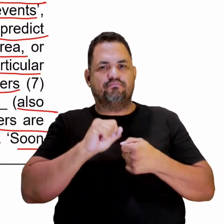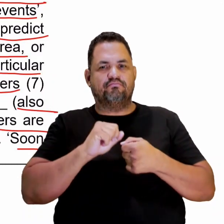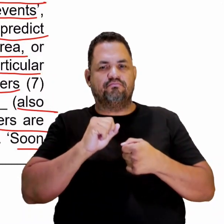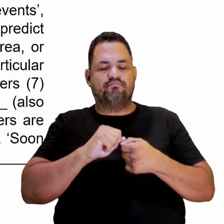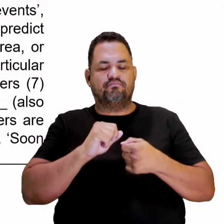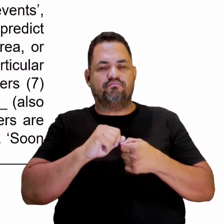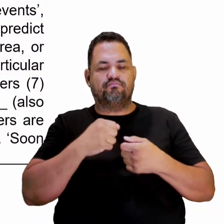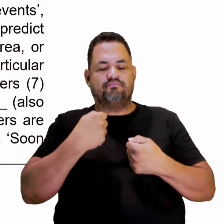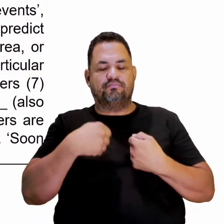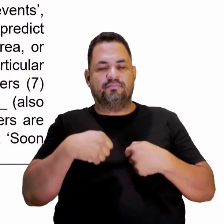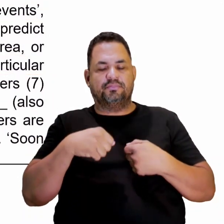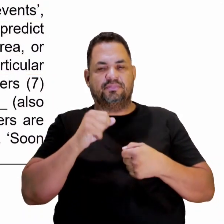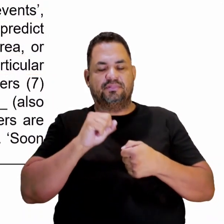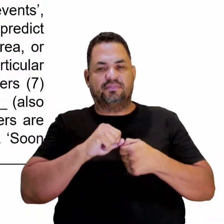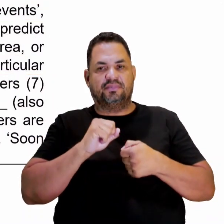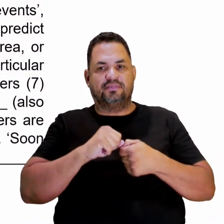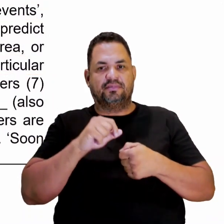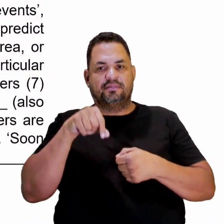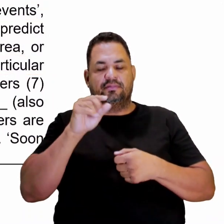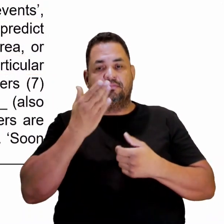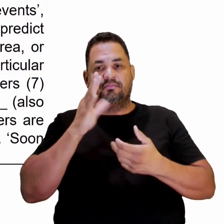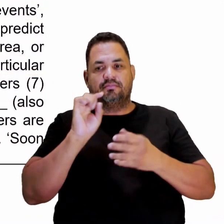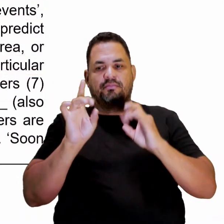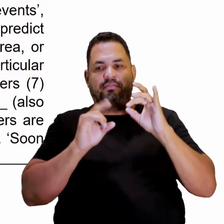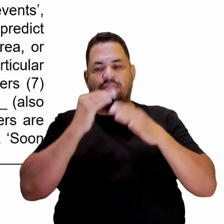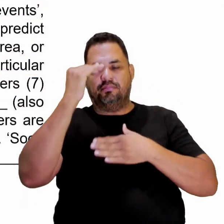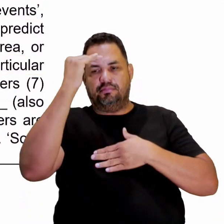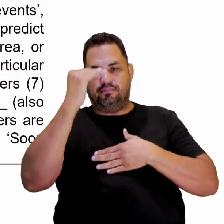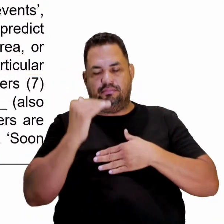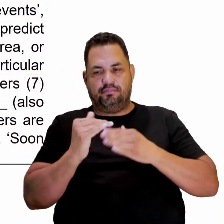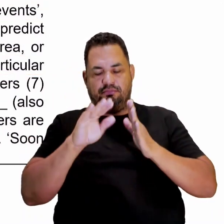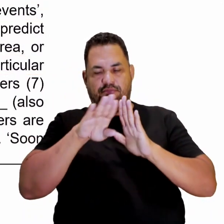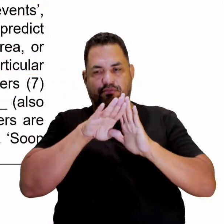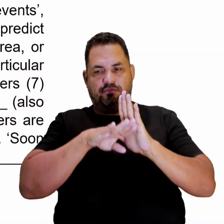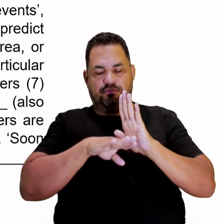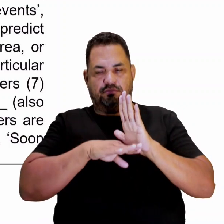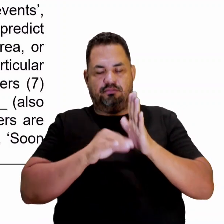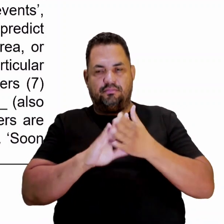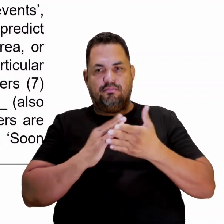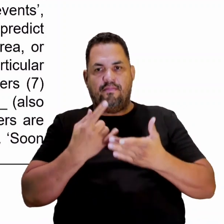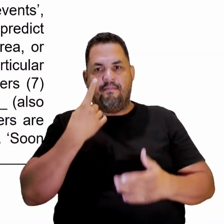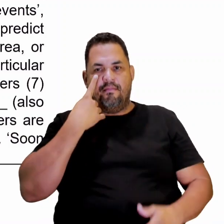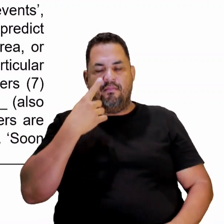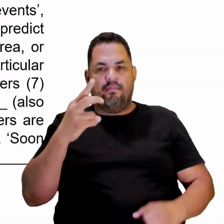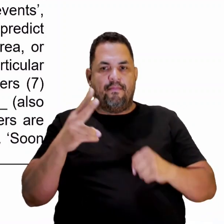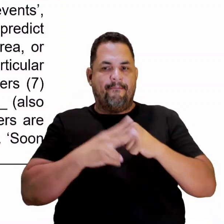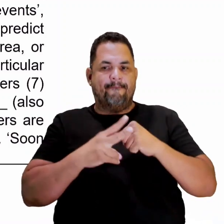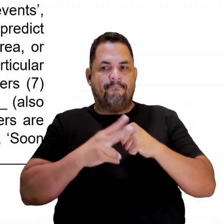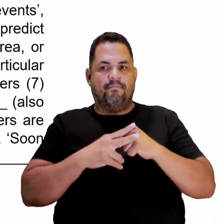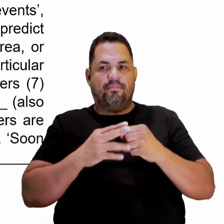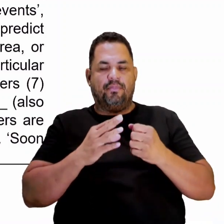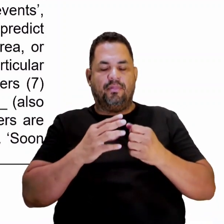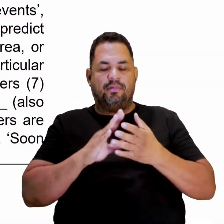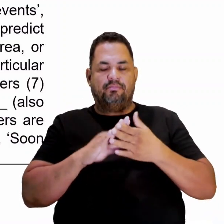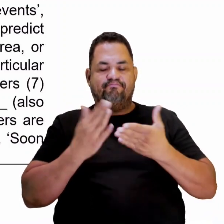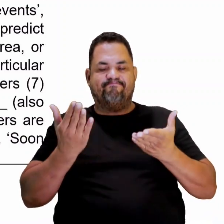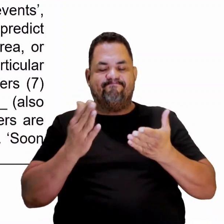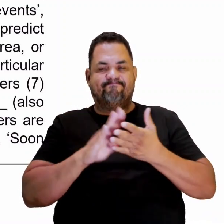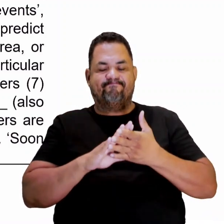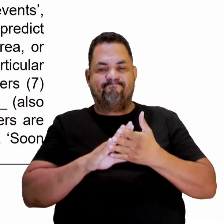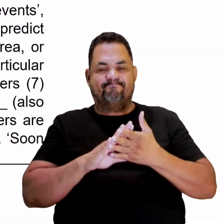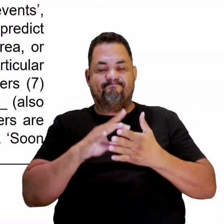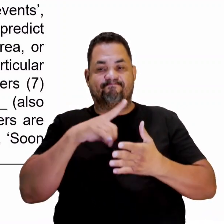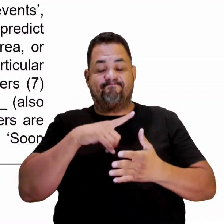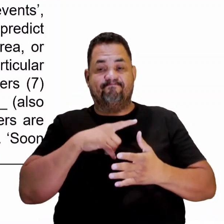colocar o will, mas saber o lugar do will em cada partezinha. Quando aparecia só o verbo, era mais fácil, né? Mas quando aparece